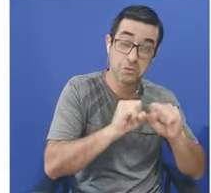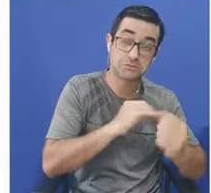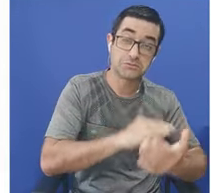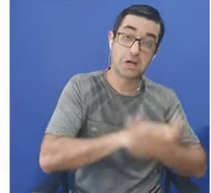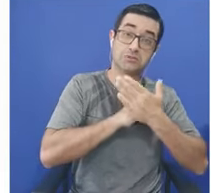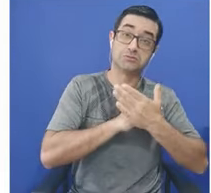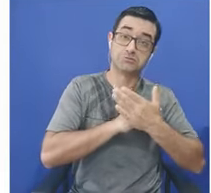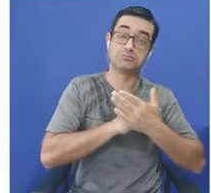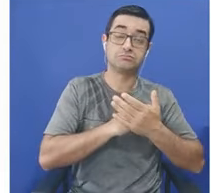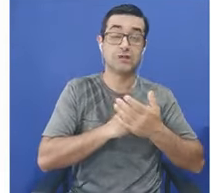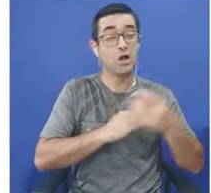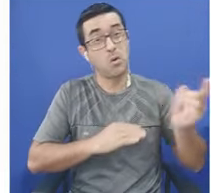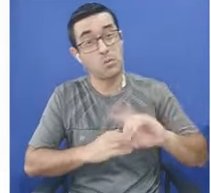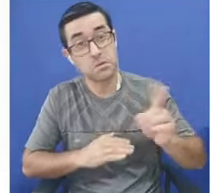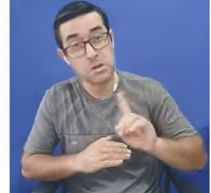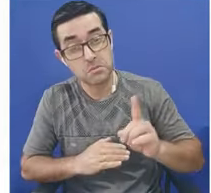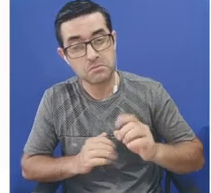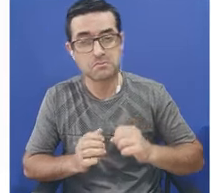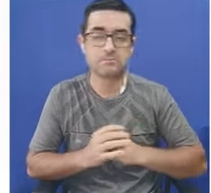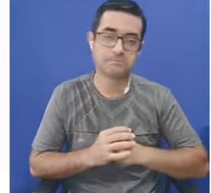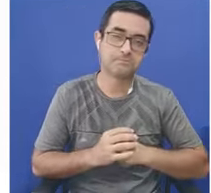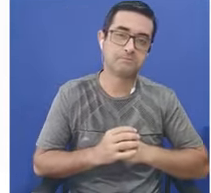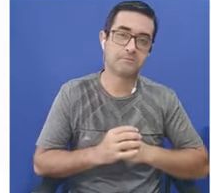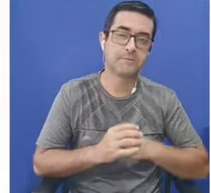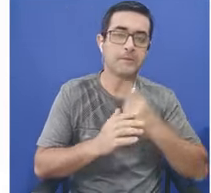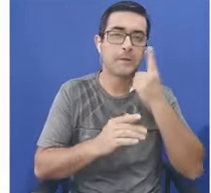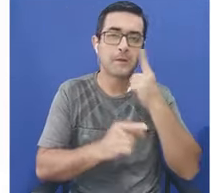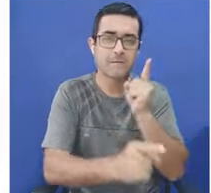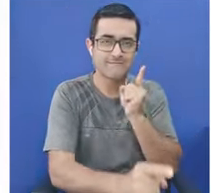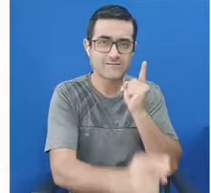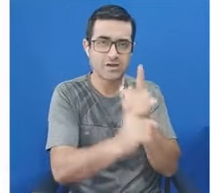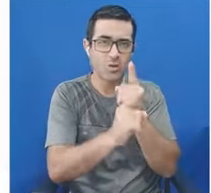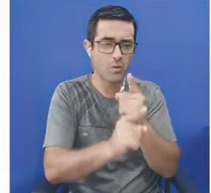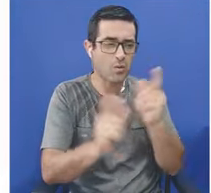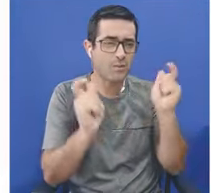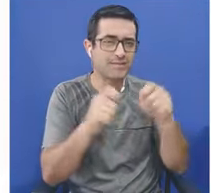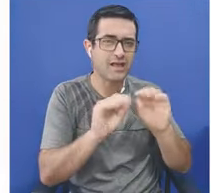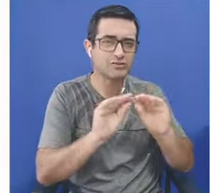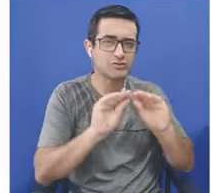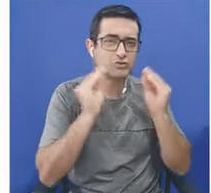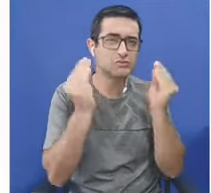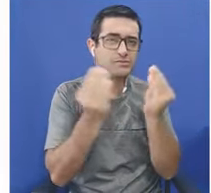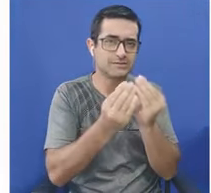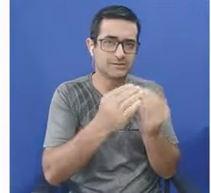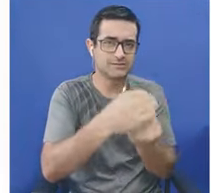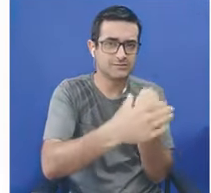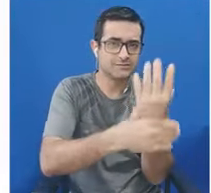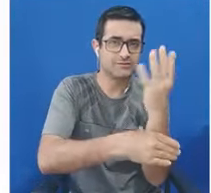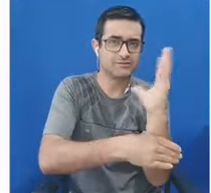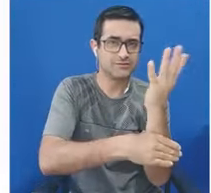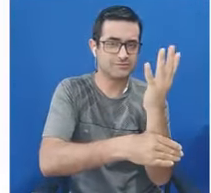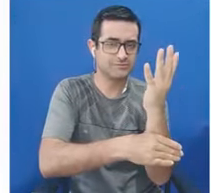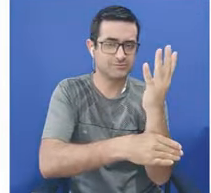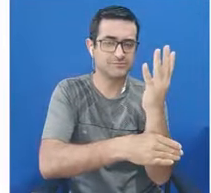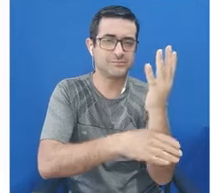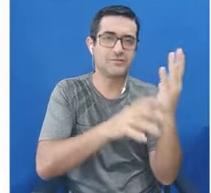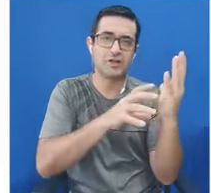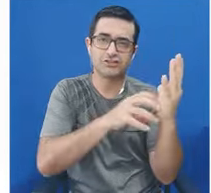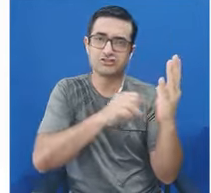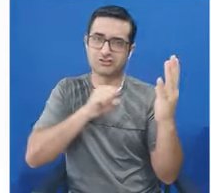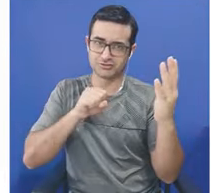podem ou não ter algum efeito. Então, o que a gente faz? A gente identifica qual substância nessa